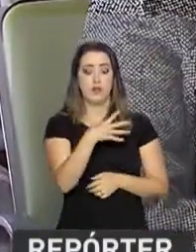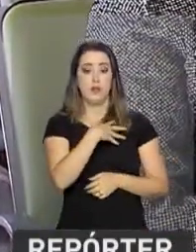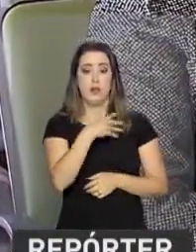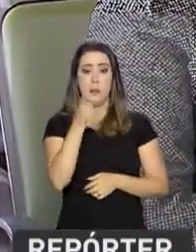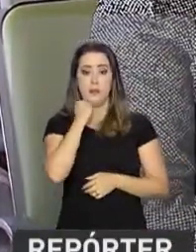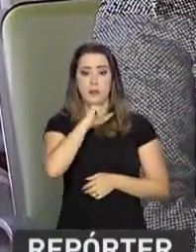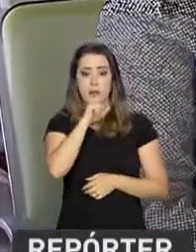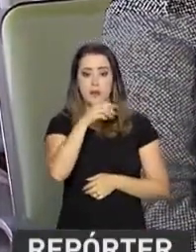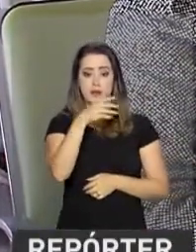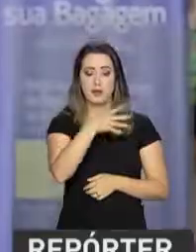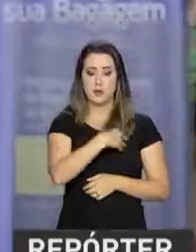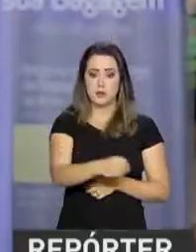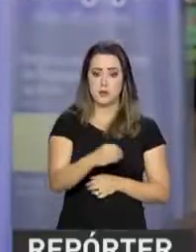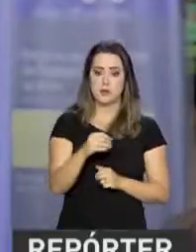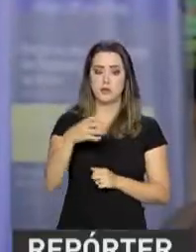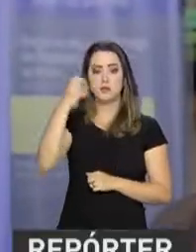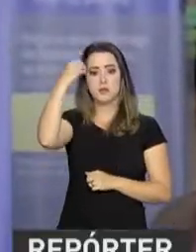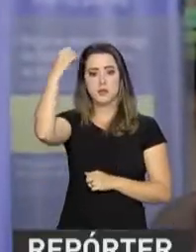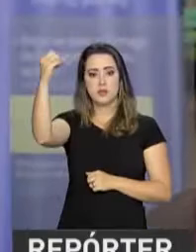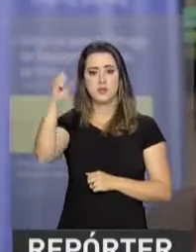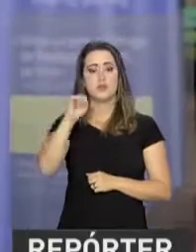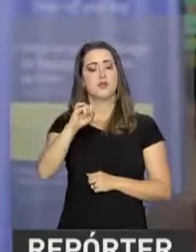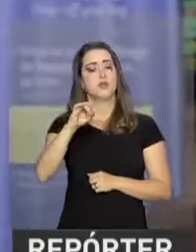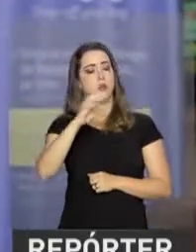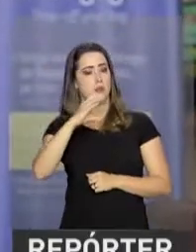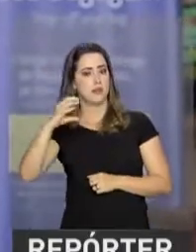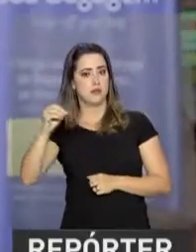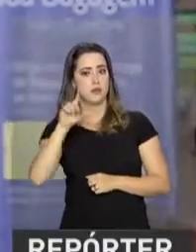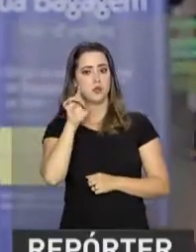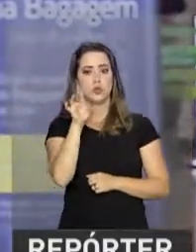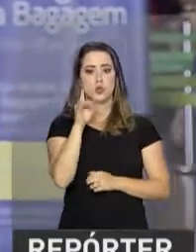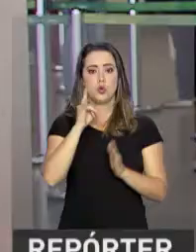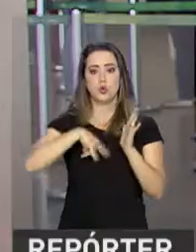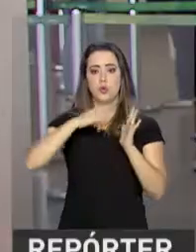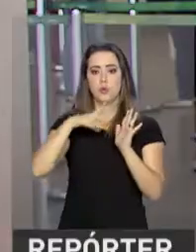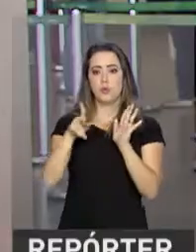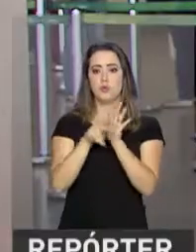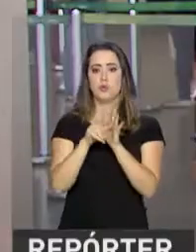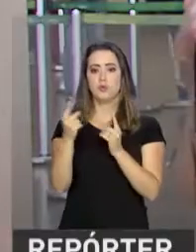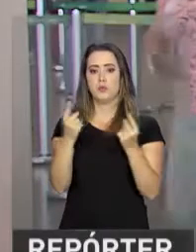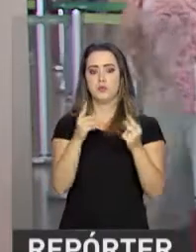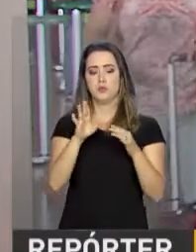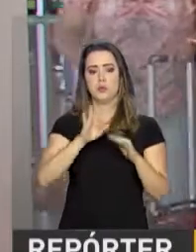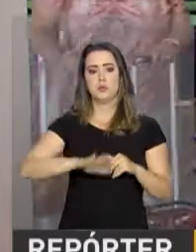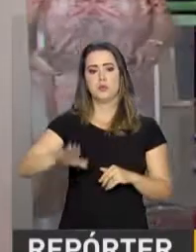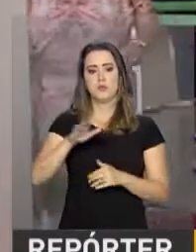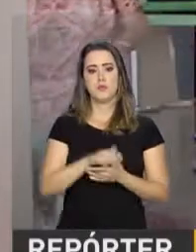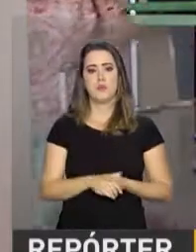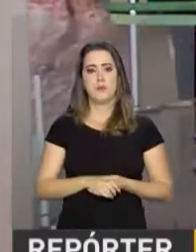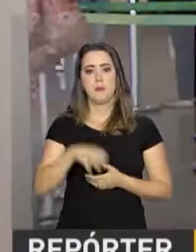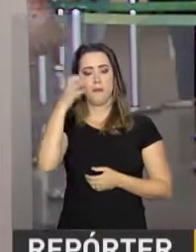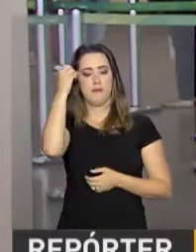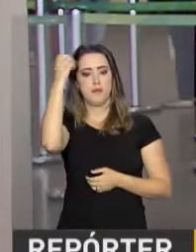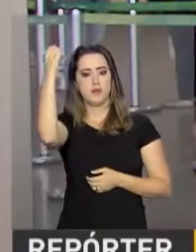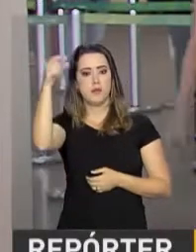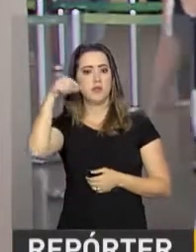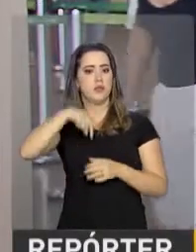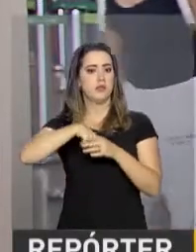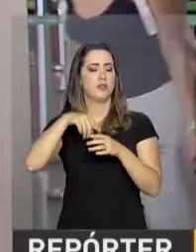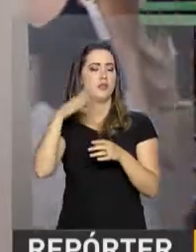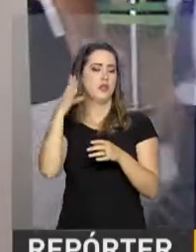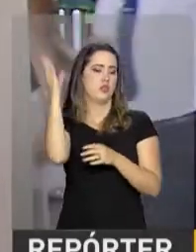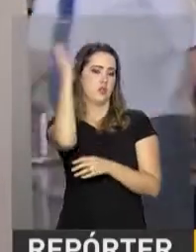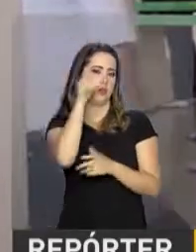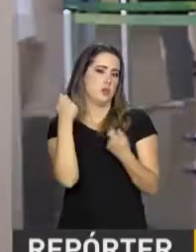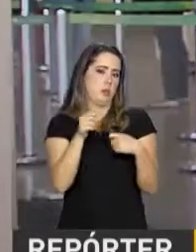para santa catarina ela levou só documentação as crianças e com uma viagem nacional não precisa de nada assim o burocrático